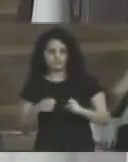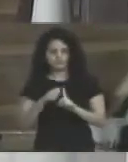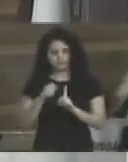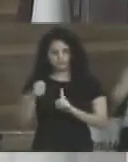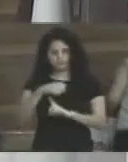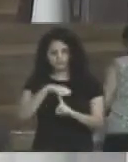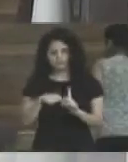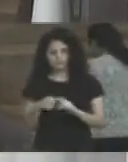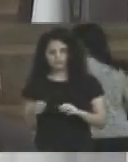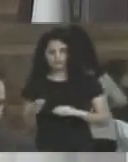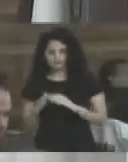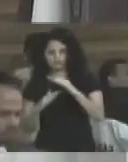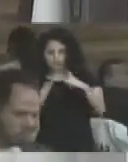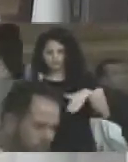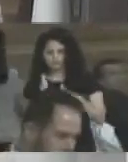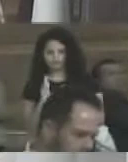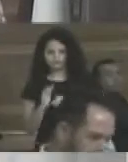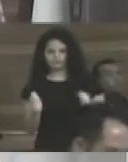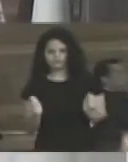os envolvidos.